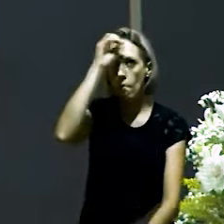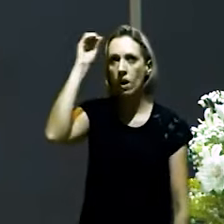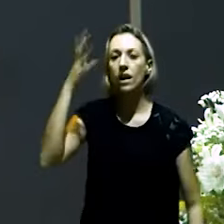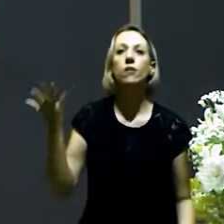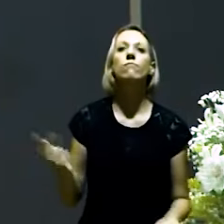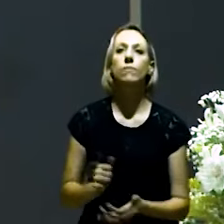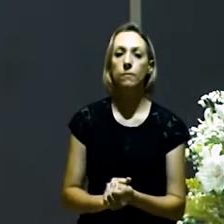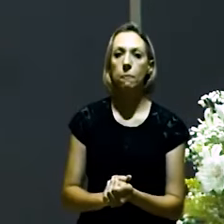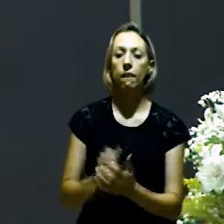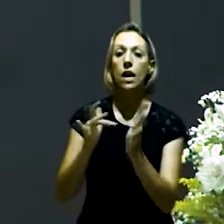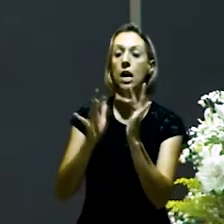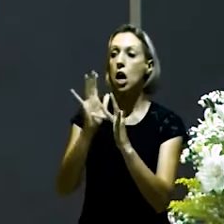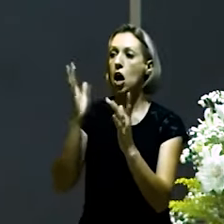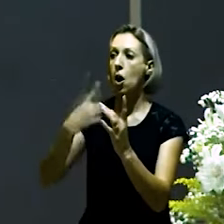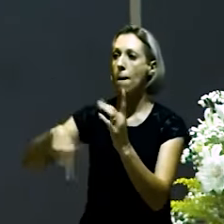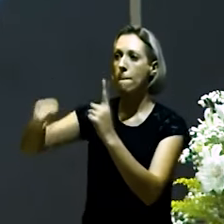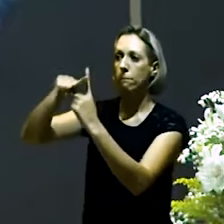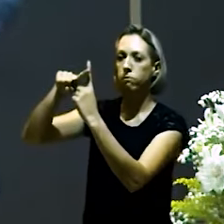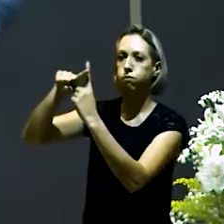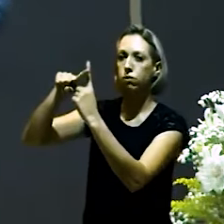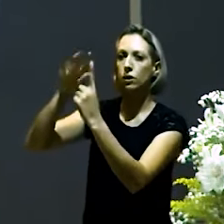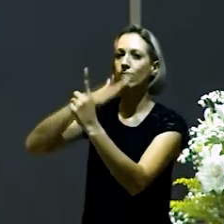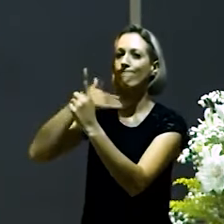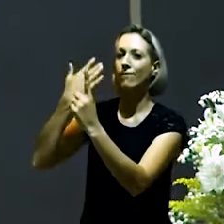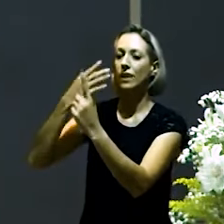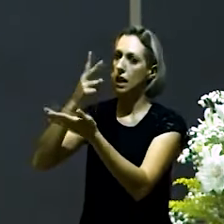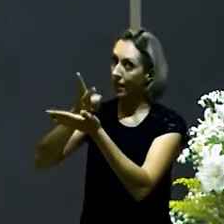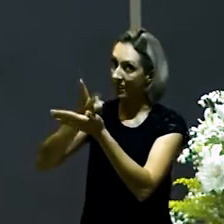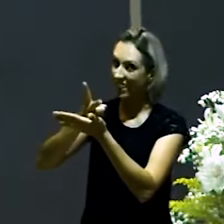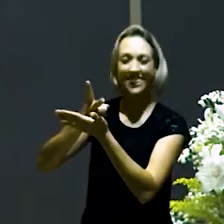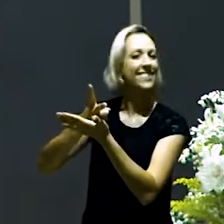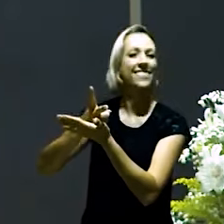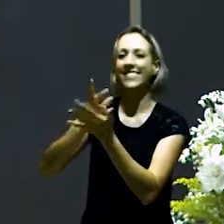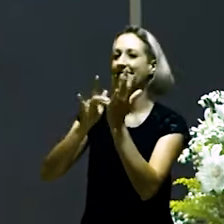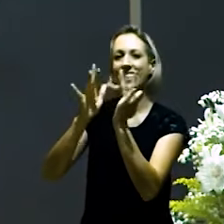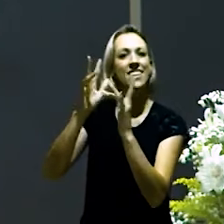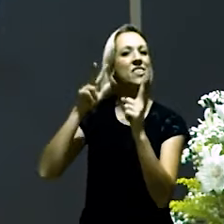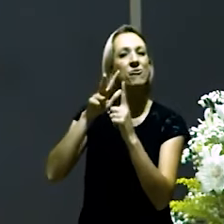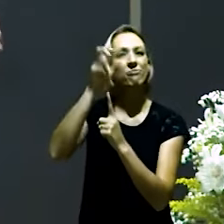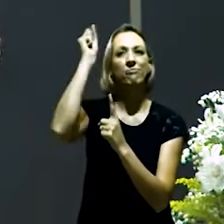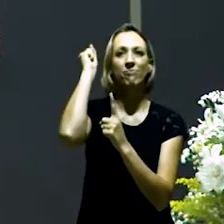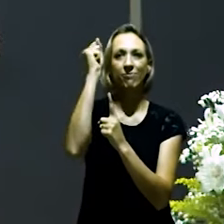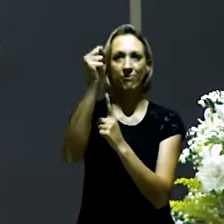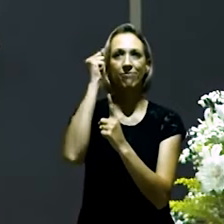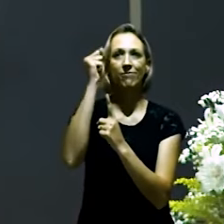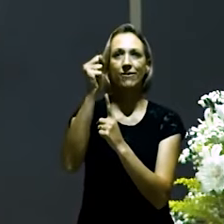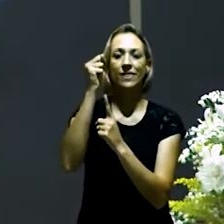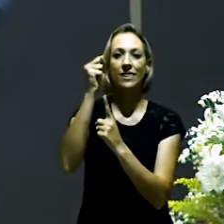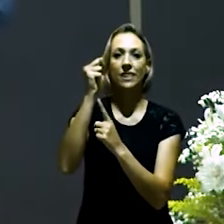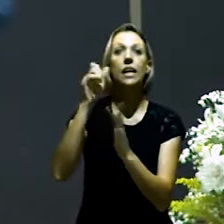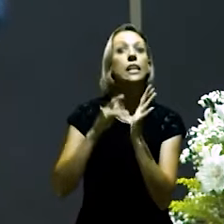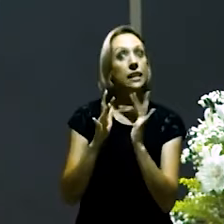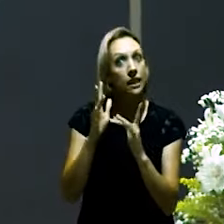Ele foi morto, mas a sua morte não foi para sempre. Ele venceu. E porque Ele venceu, hoje